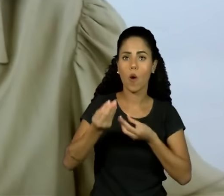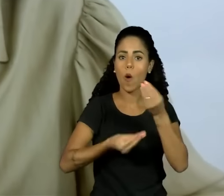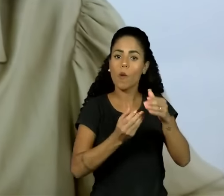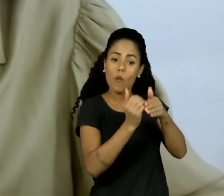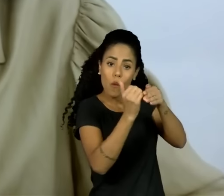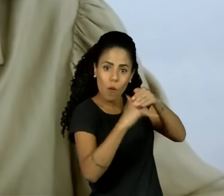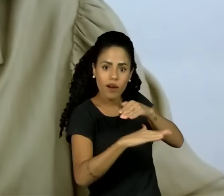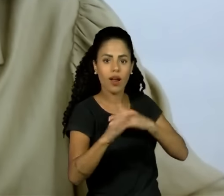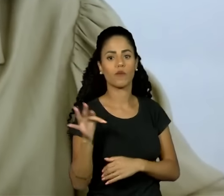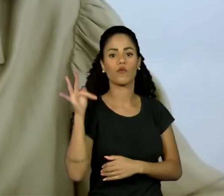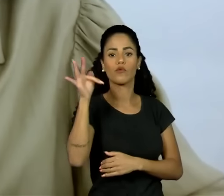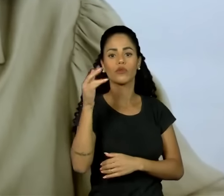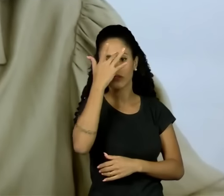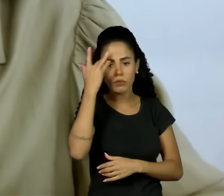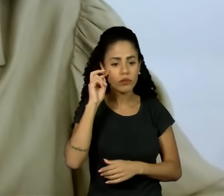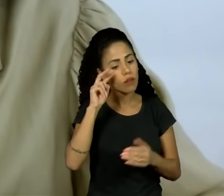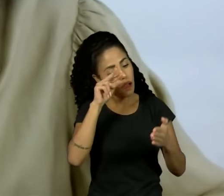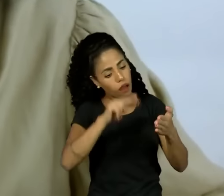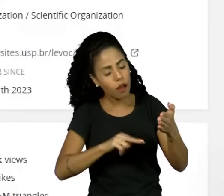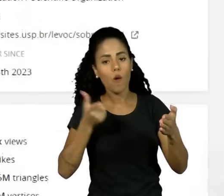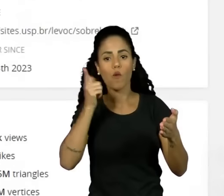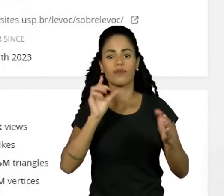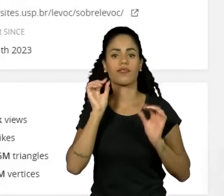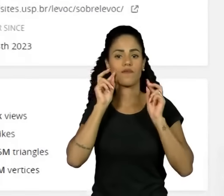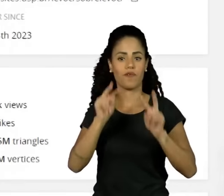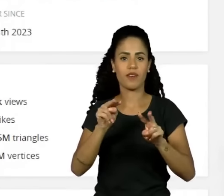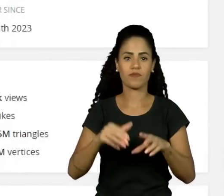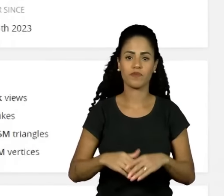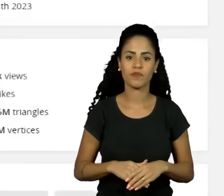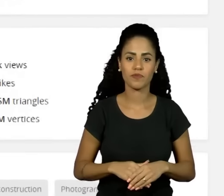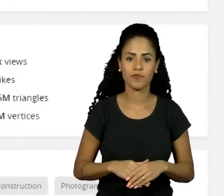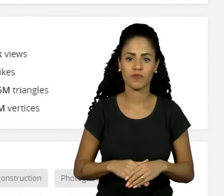também para a geração futura esse registro.